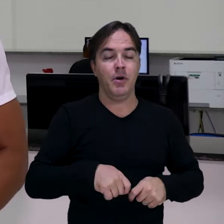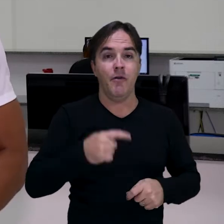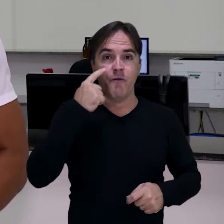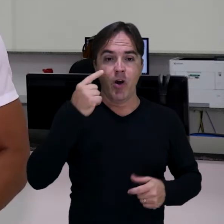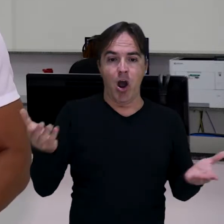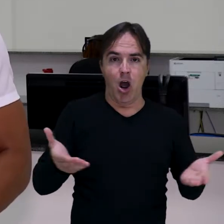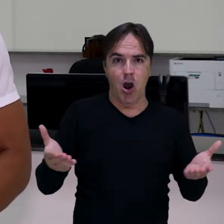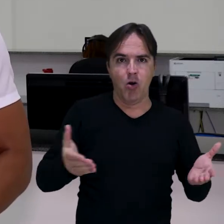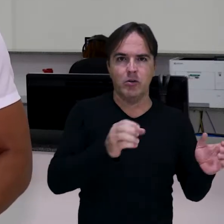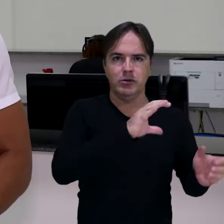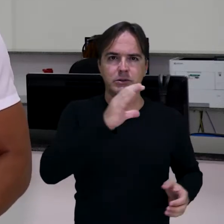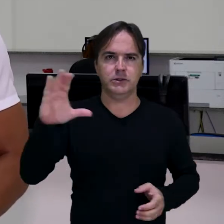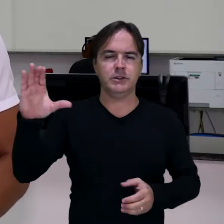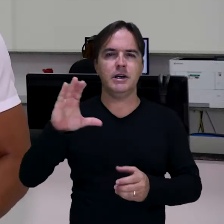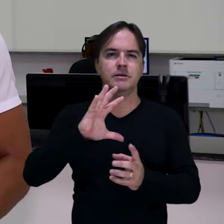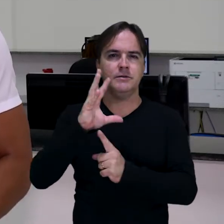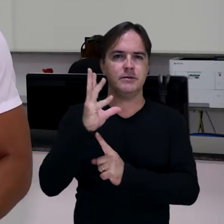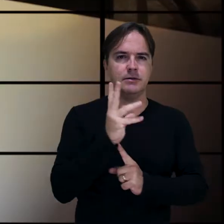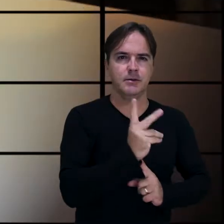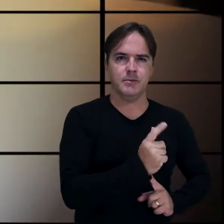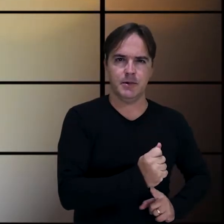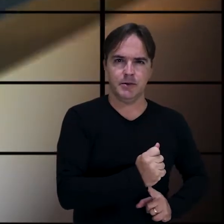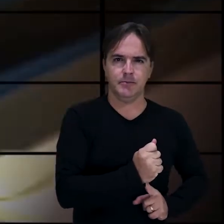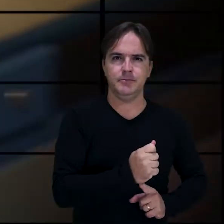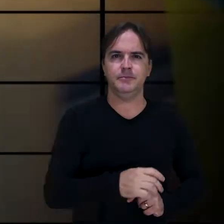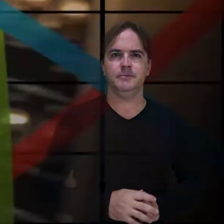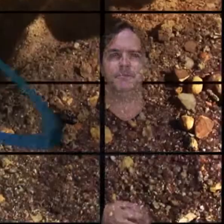mais agora no Ciência no Semiárido.